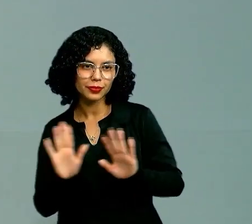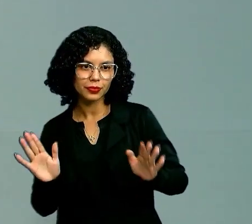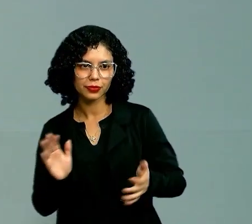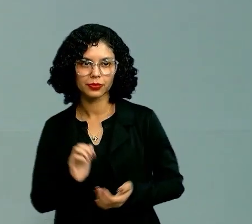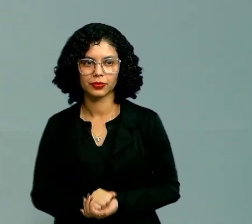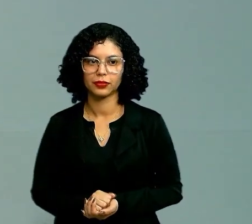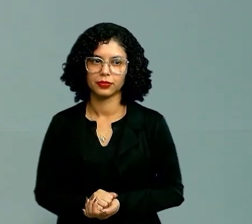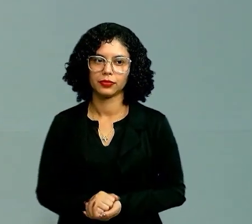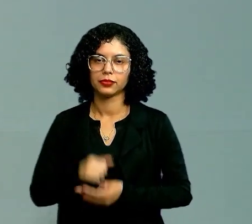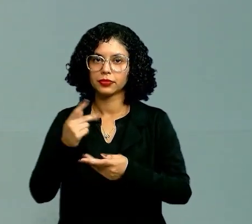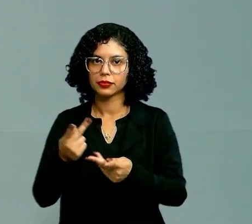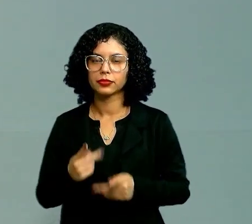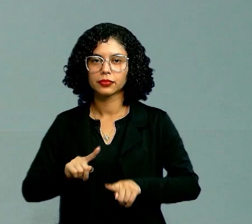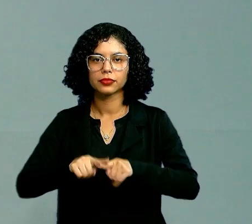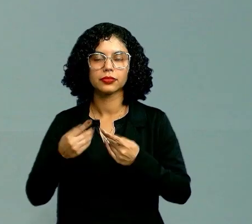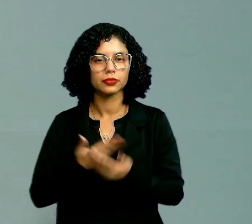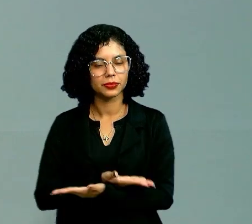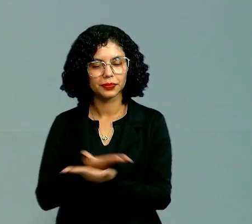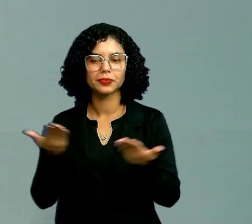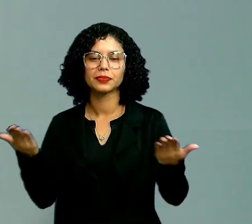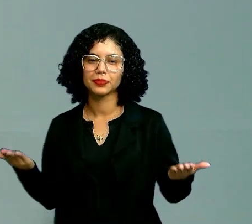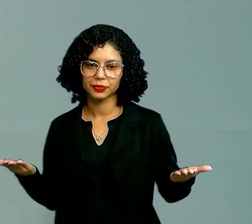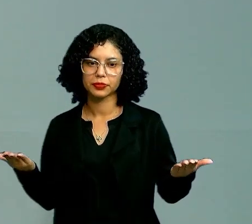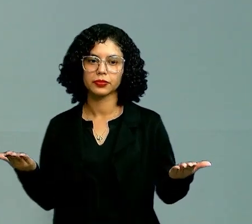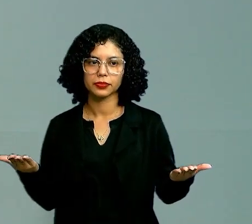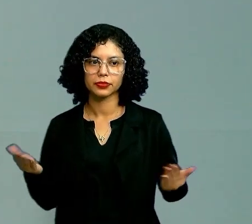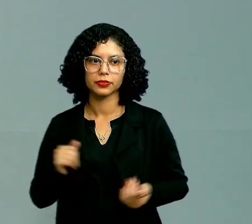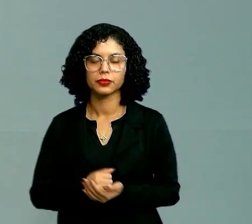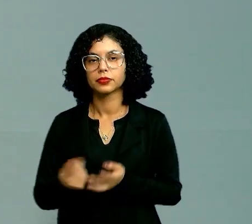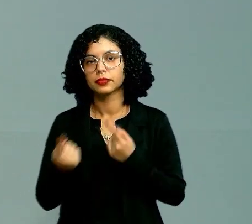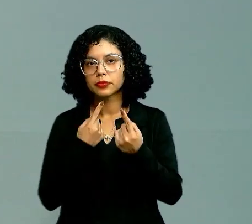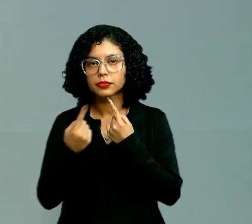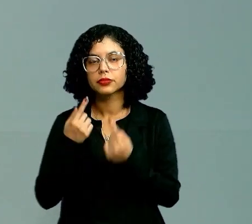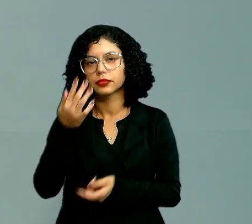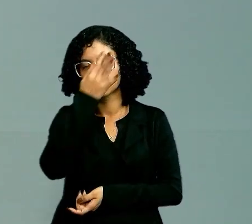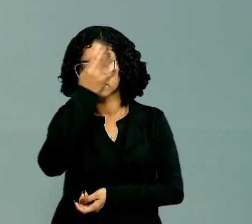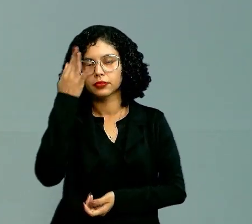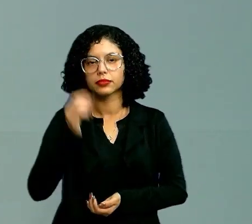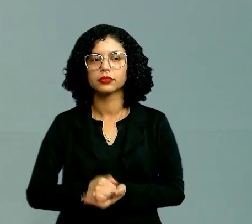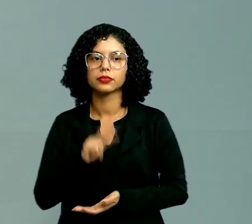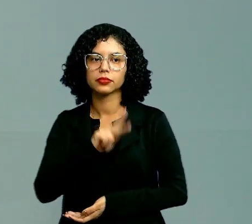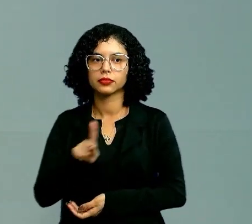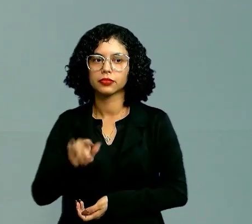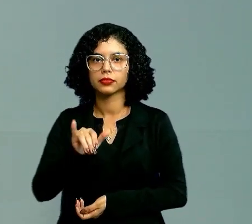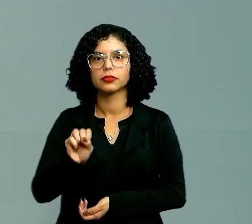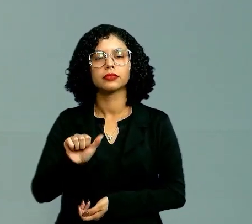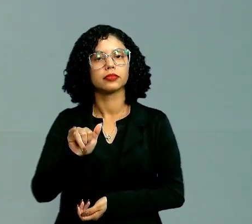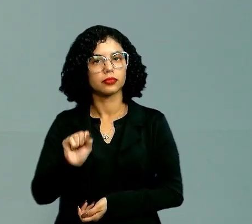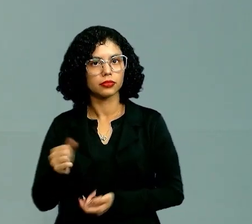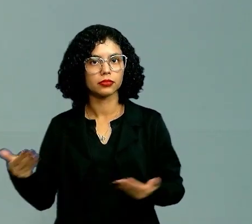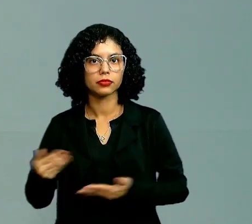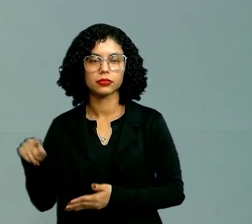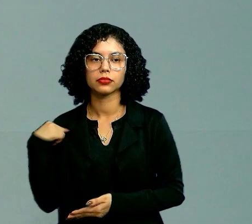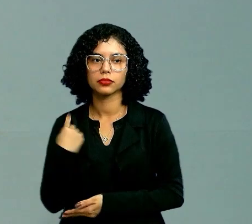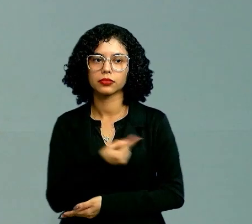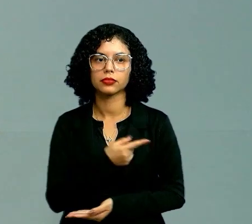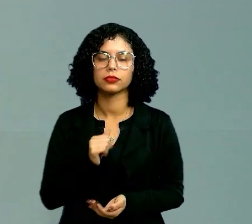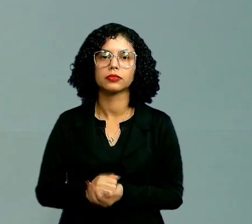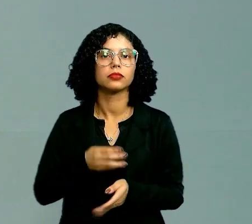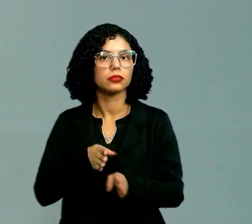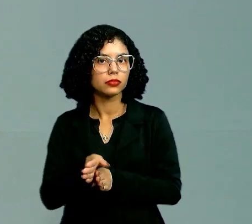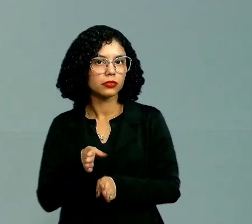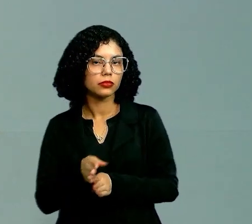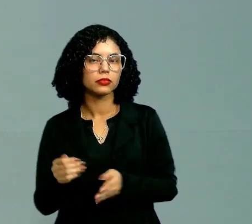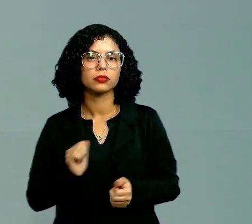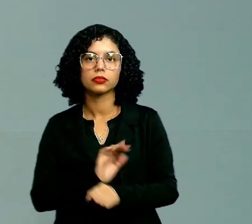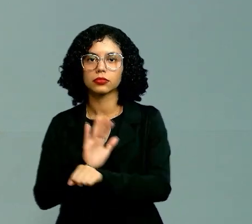Olá bem-vindos e bem-vindas a mais esse papo filosófico sou o Professor Isaías que agora estou sendo auxiliado